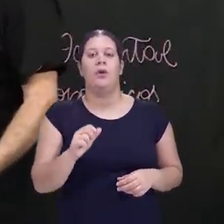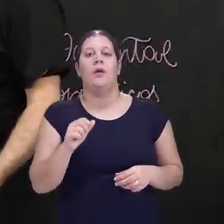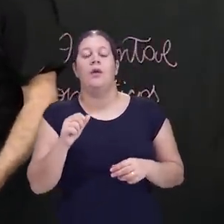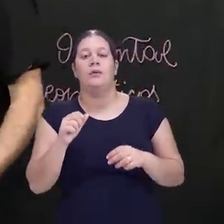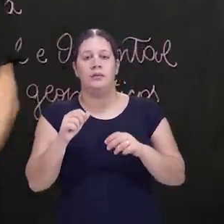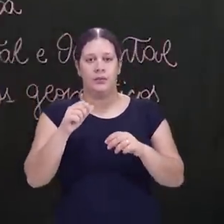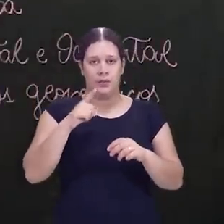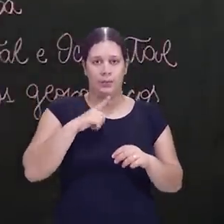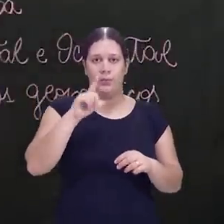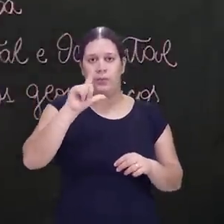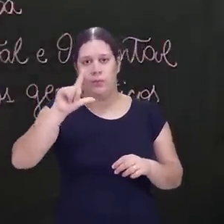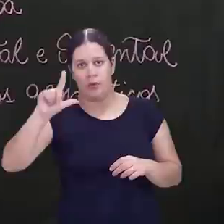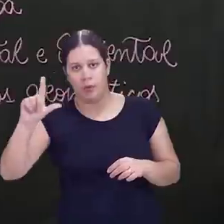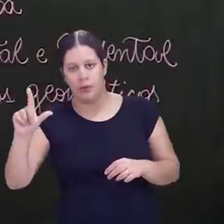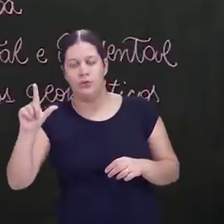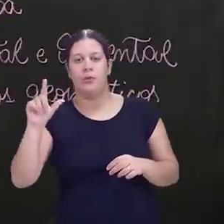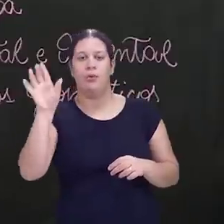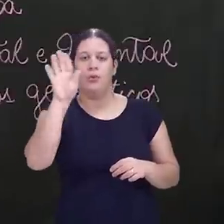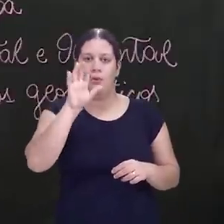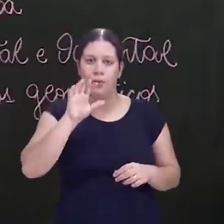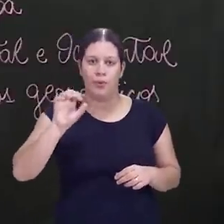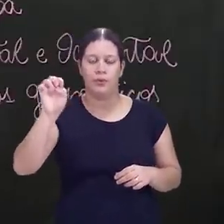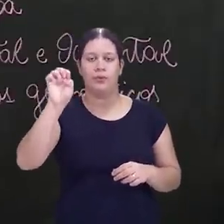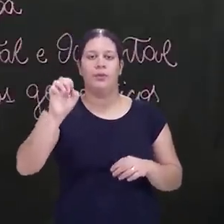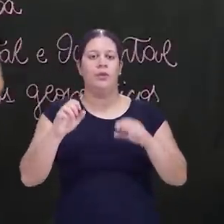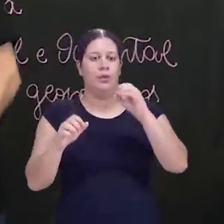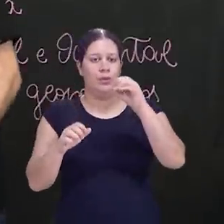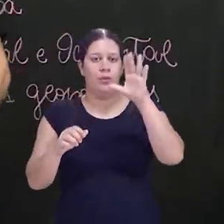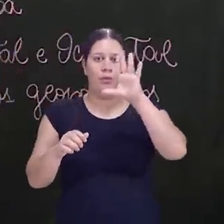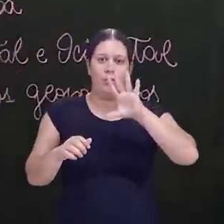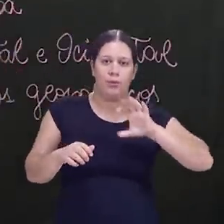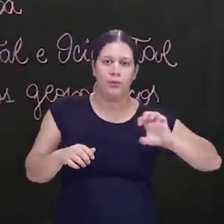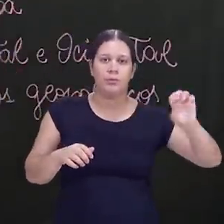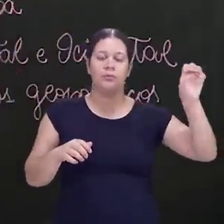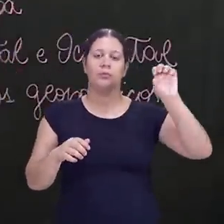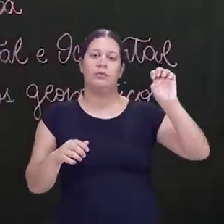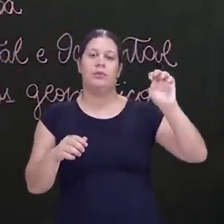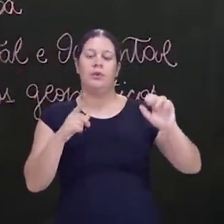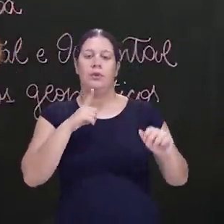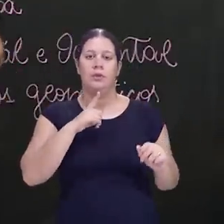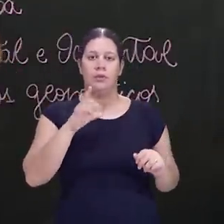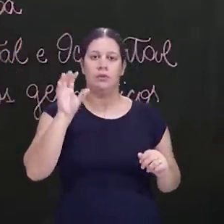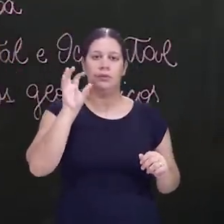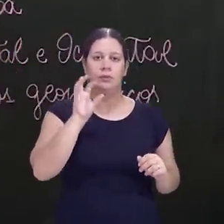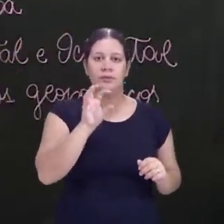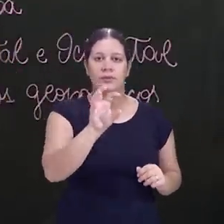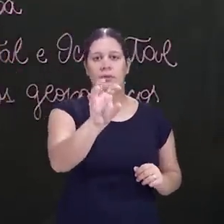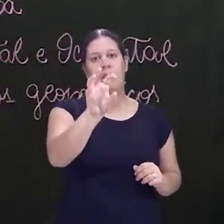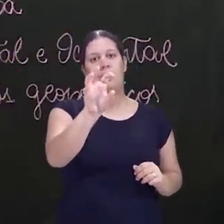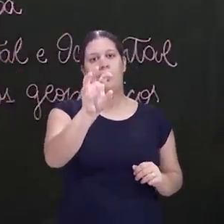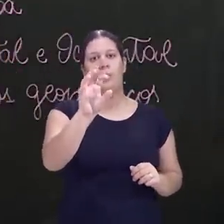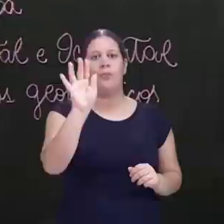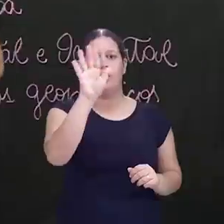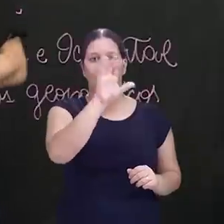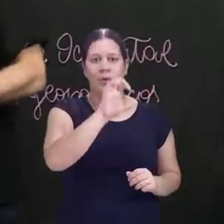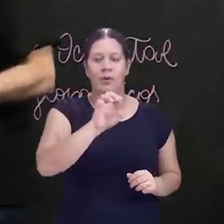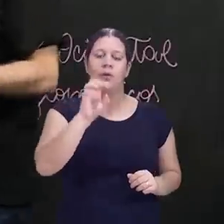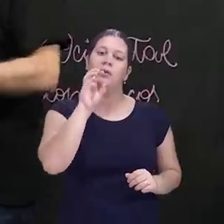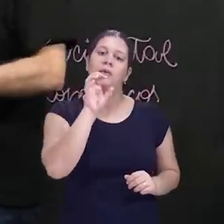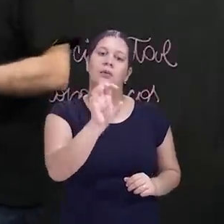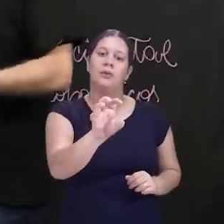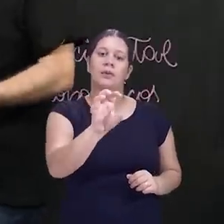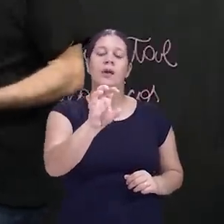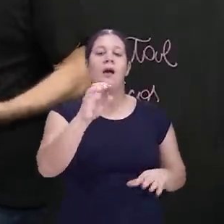Oriental a leste, a Europa Ocidental a oeste, no meio de tudo temos a Europa Central. Na Europa